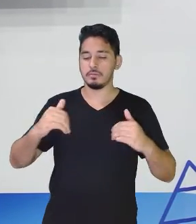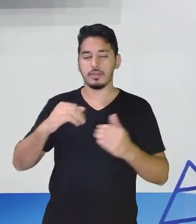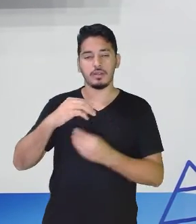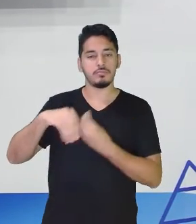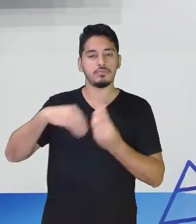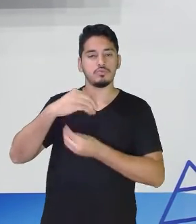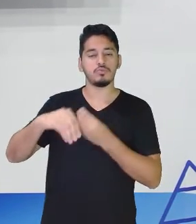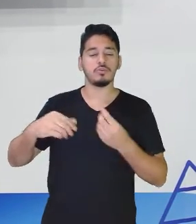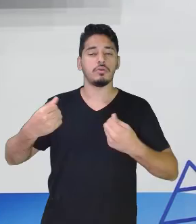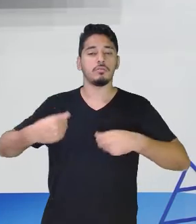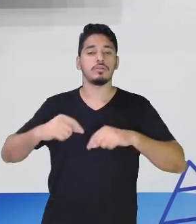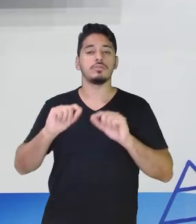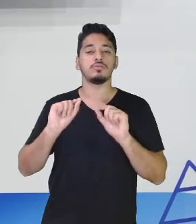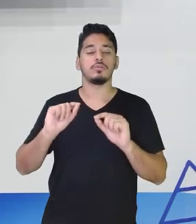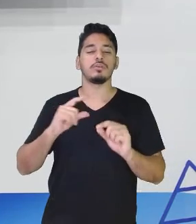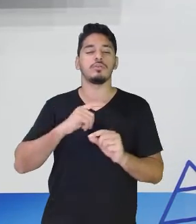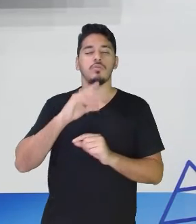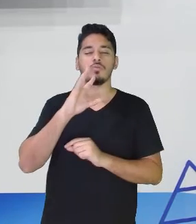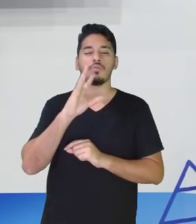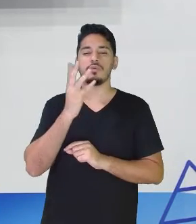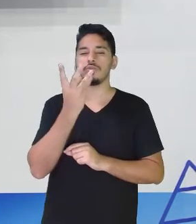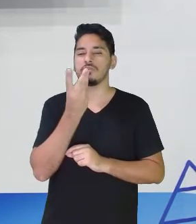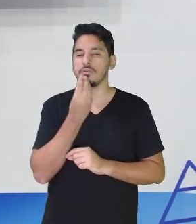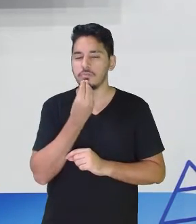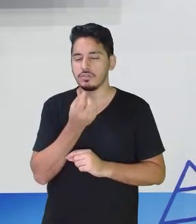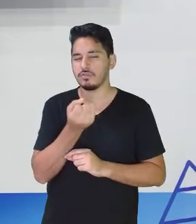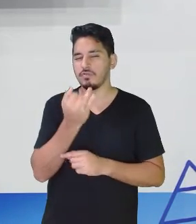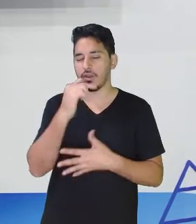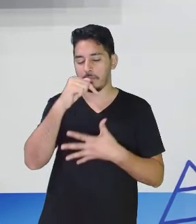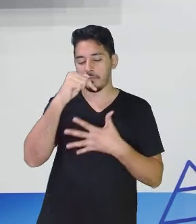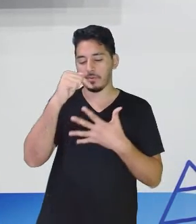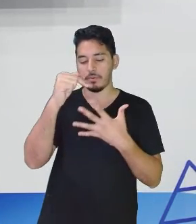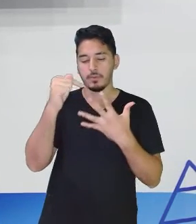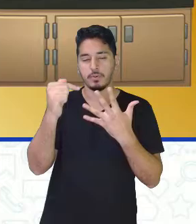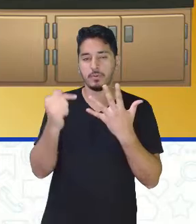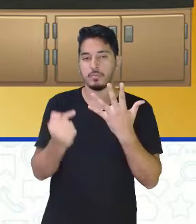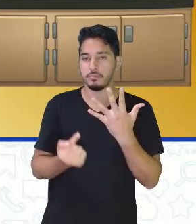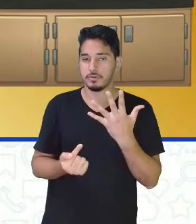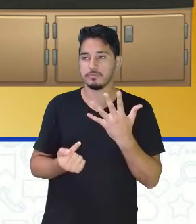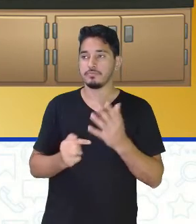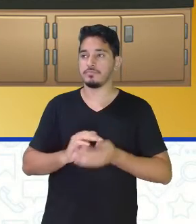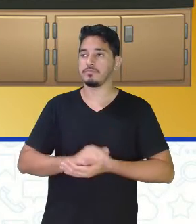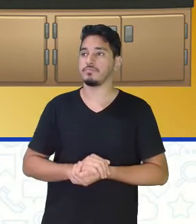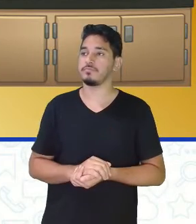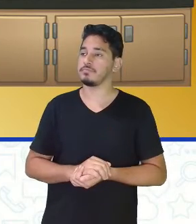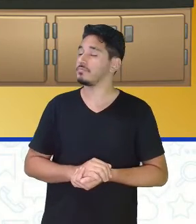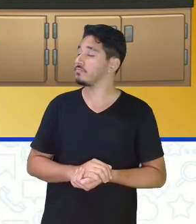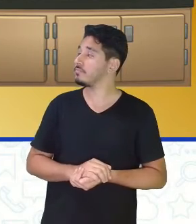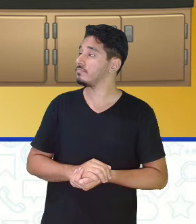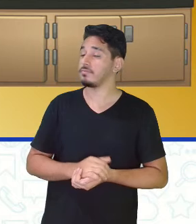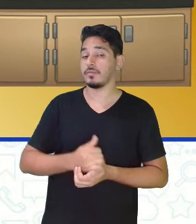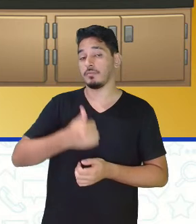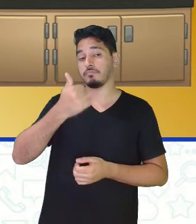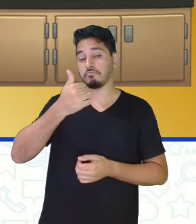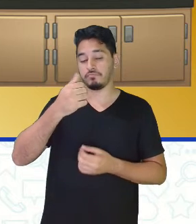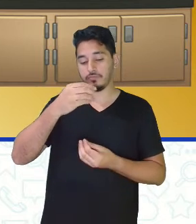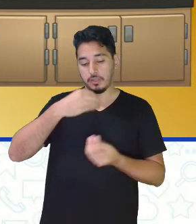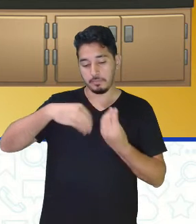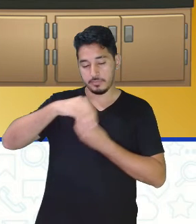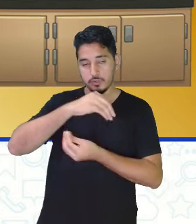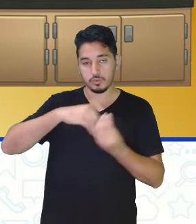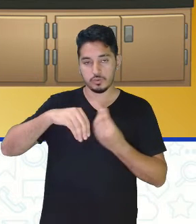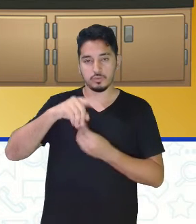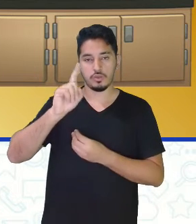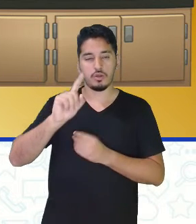importante a gente ter, assim, o conhecimento de uma série de fatores. O primeiro fator é que a mistura é